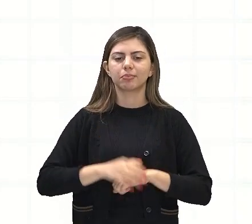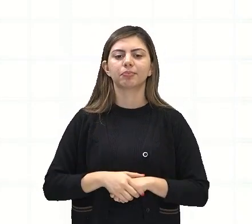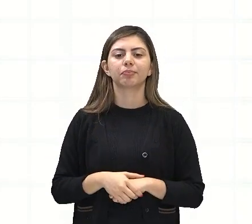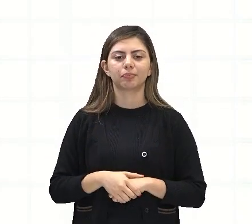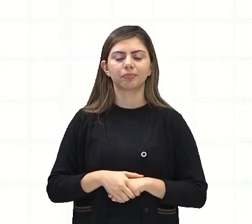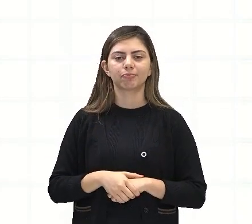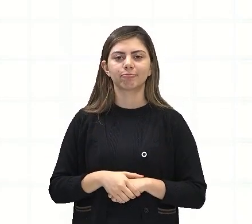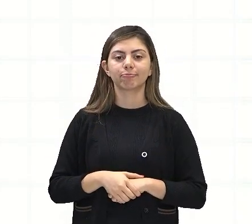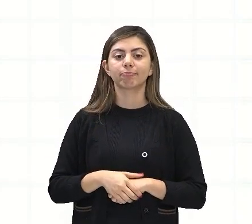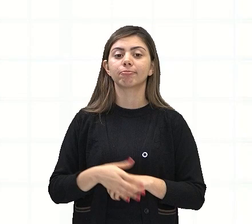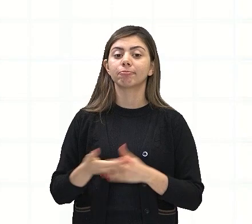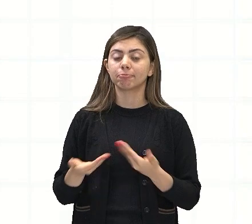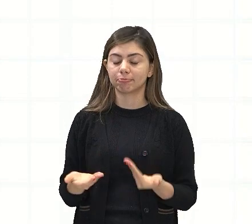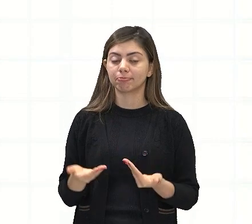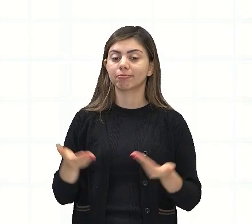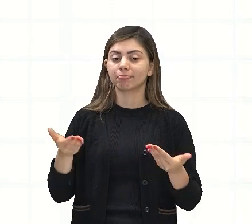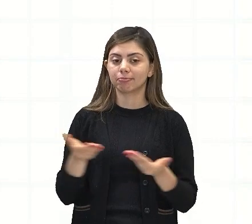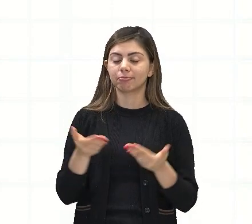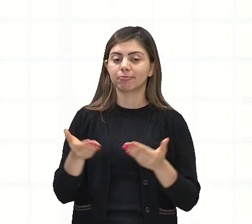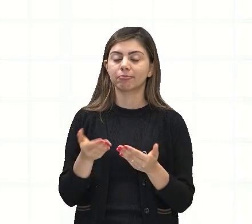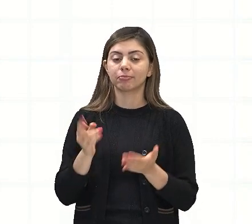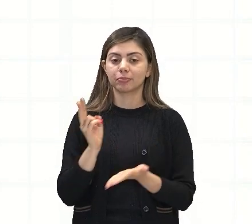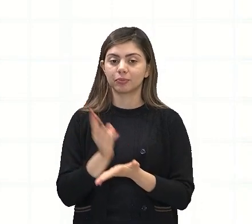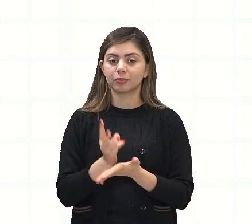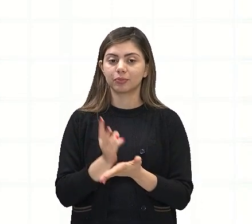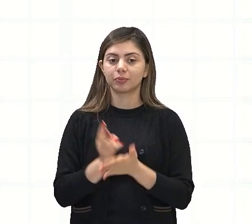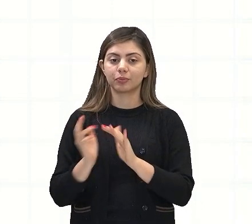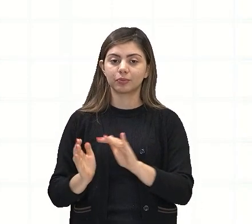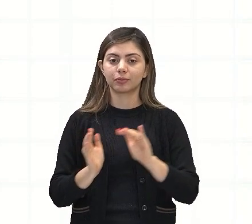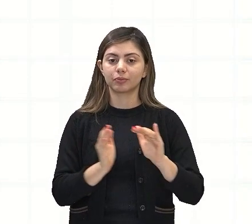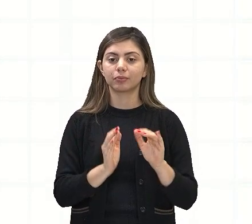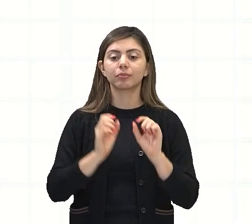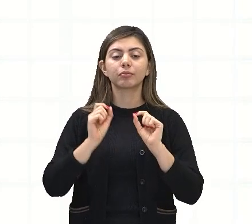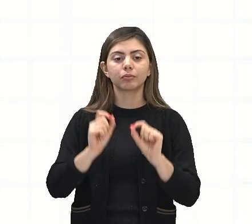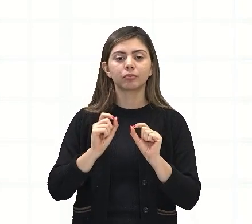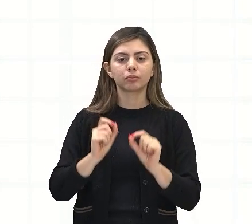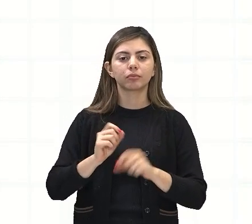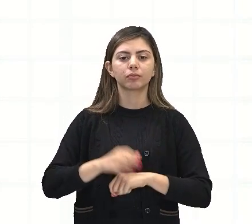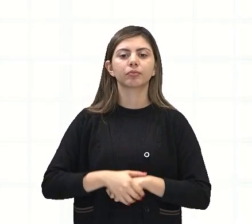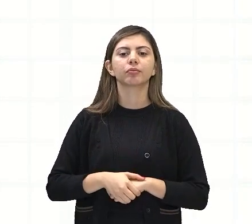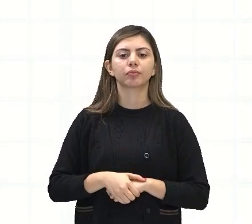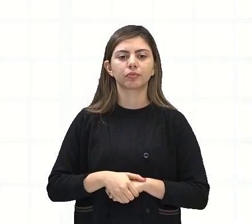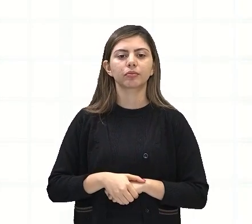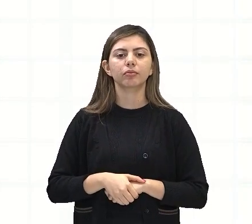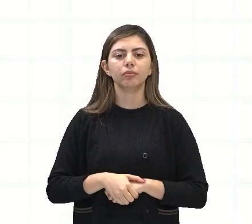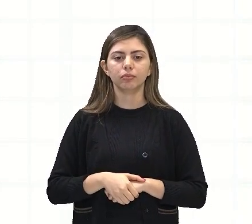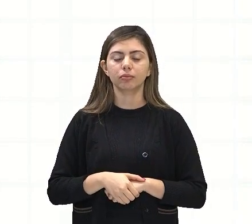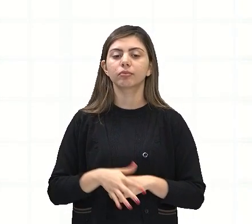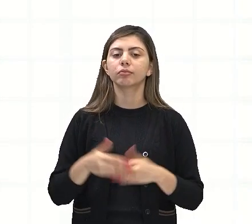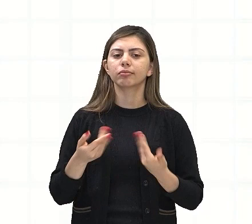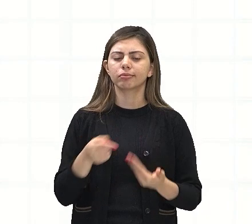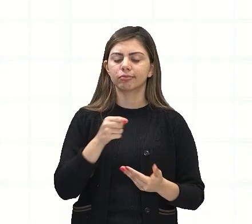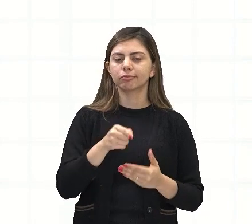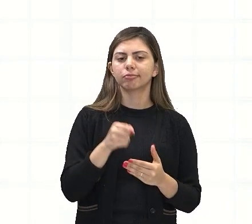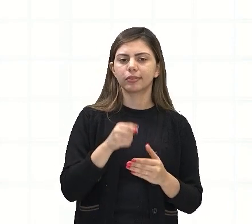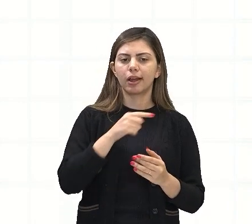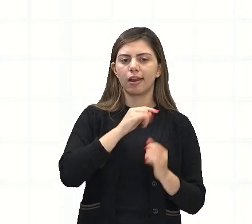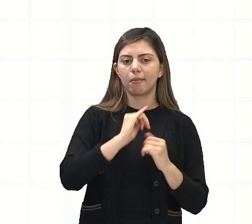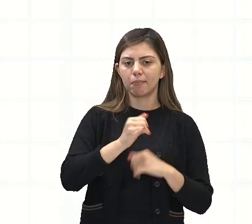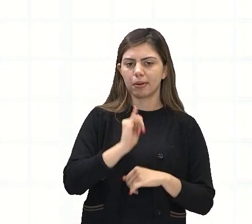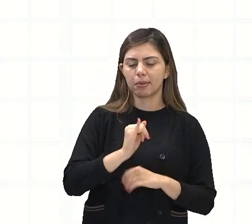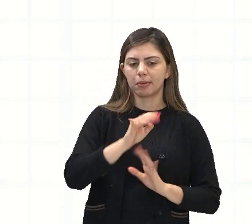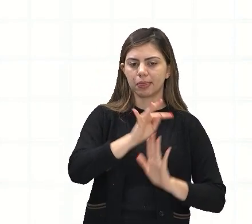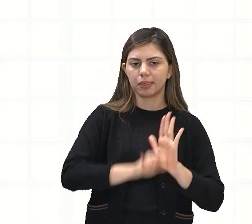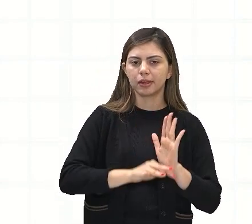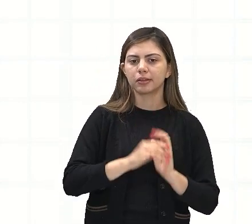bem. Seguindo, então, vamos adiante. Nós temos, então, que nesse tipo de texto, que